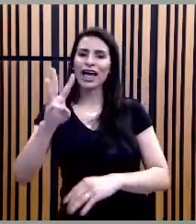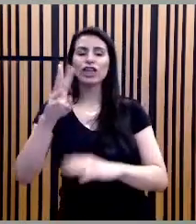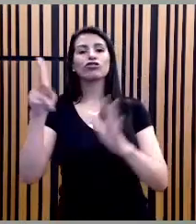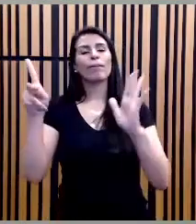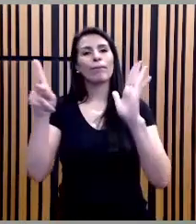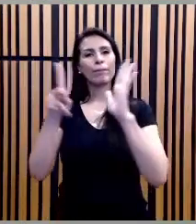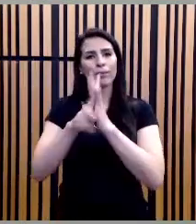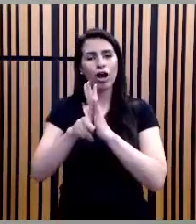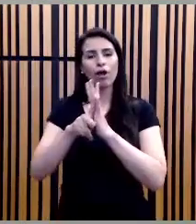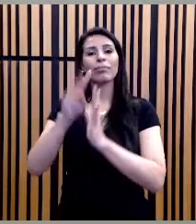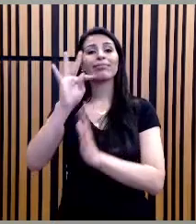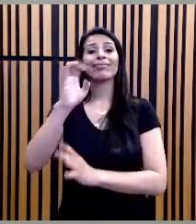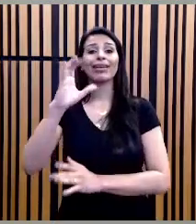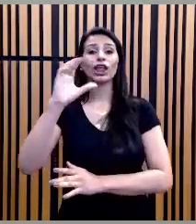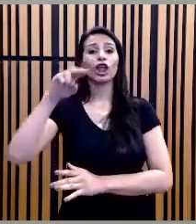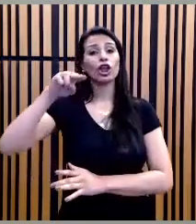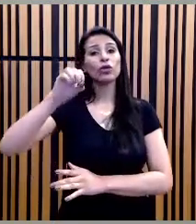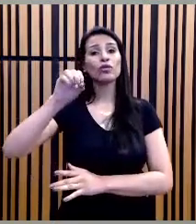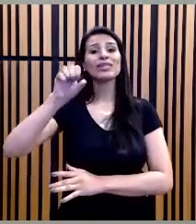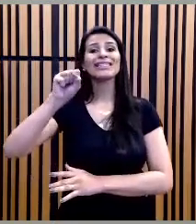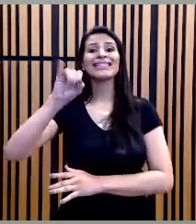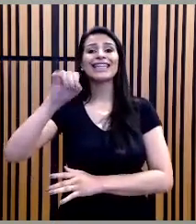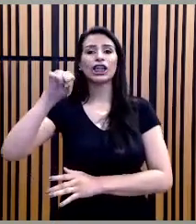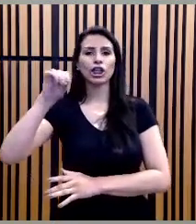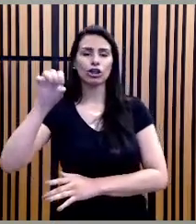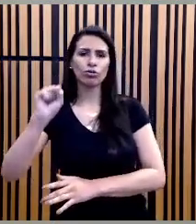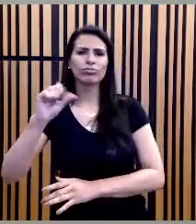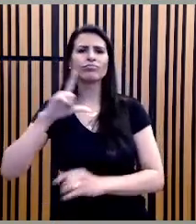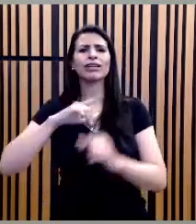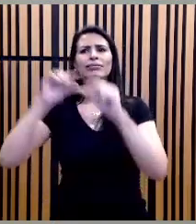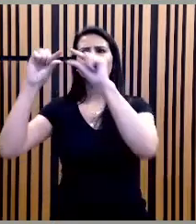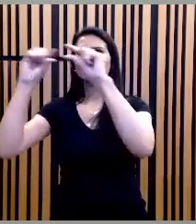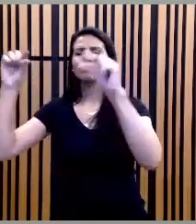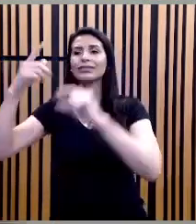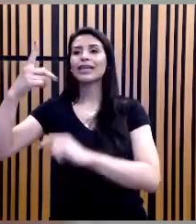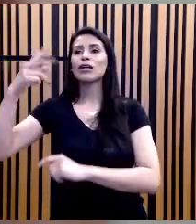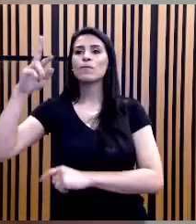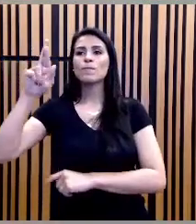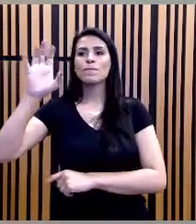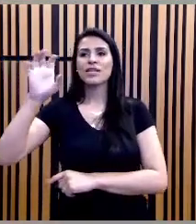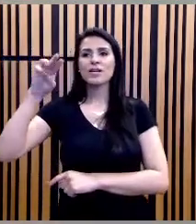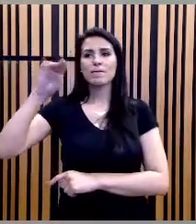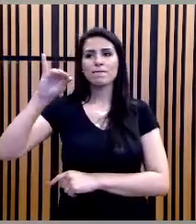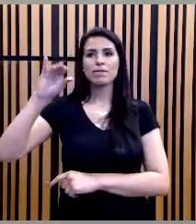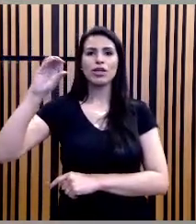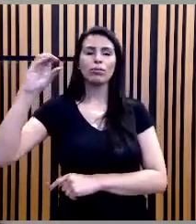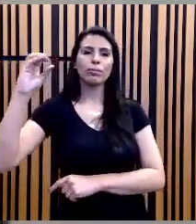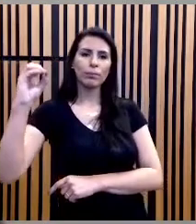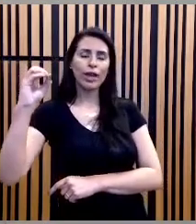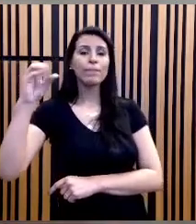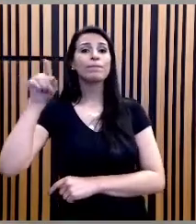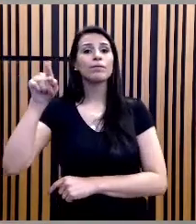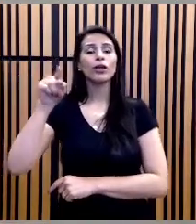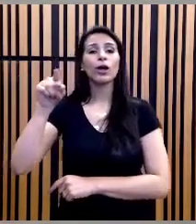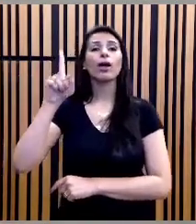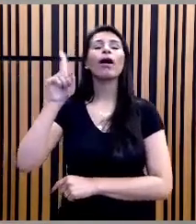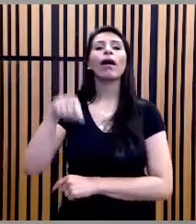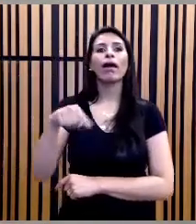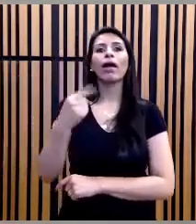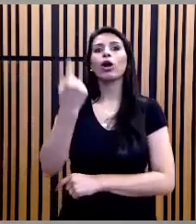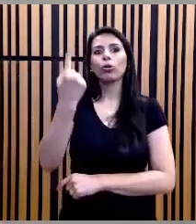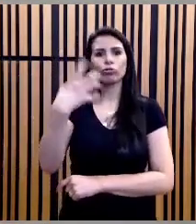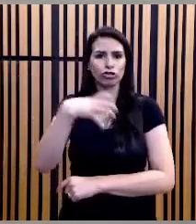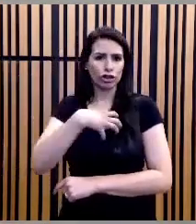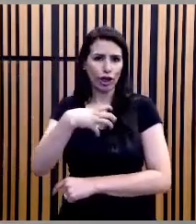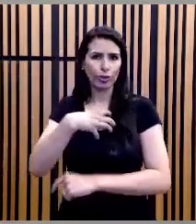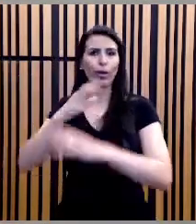www.tecnosinos.com.br, e dá uma olhadinha na aba do Prêmio Roser. A gente está aí com as inscrições abertas para o prêmio, é uma das formas de